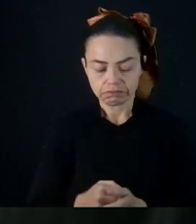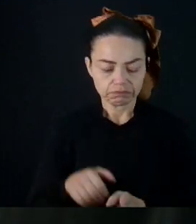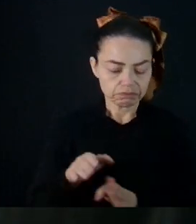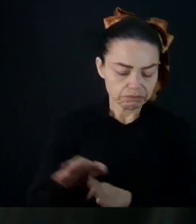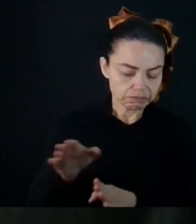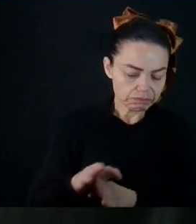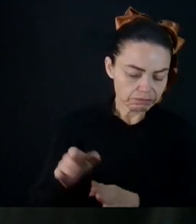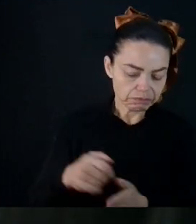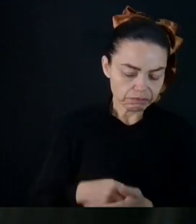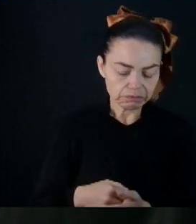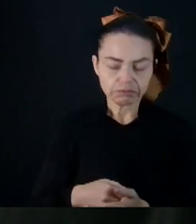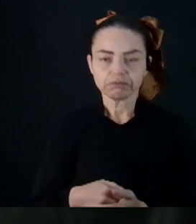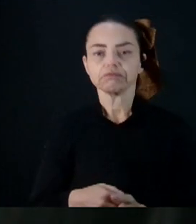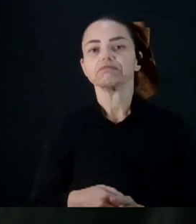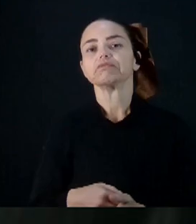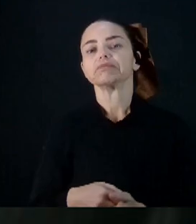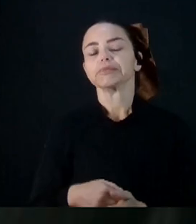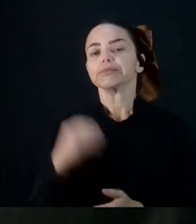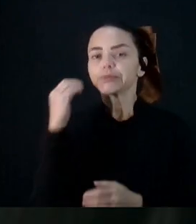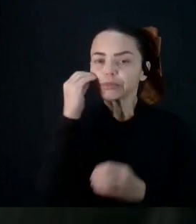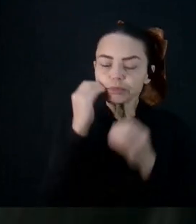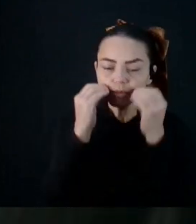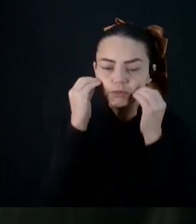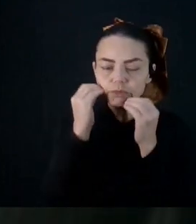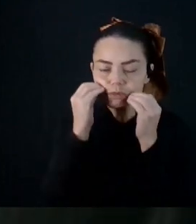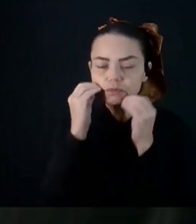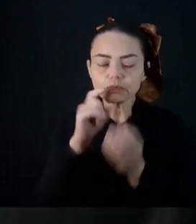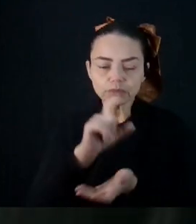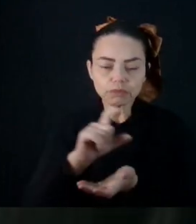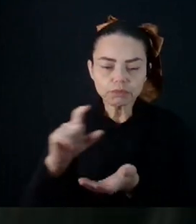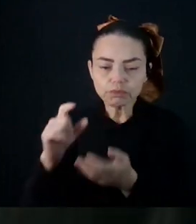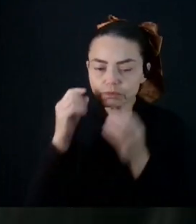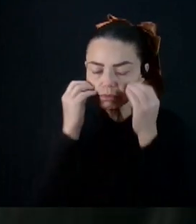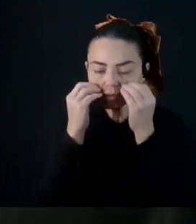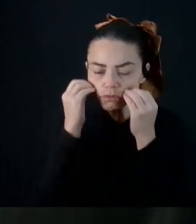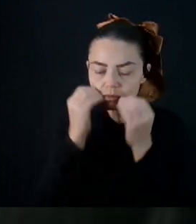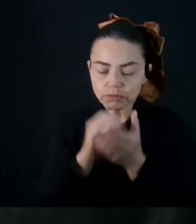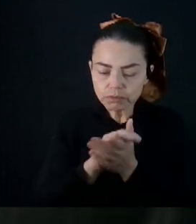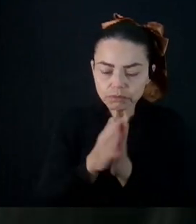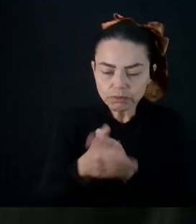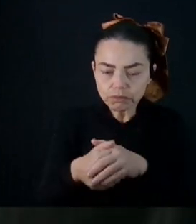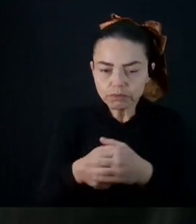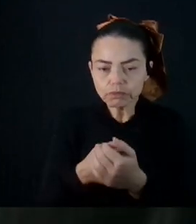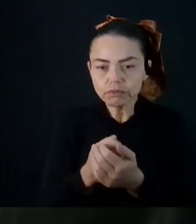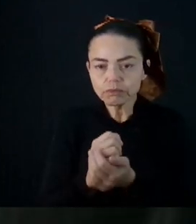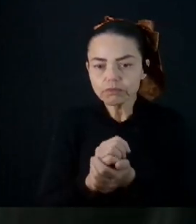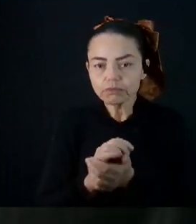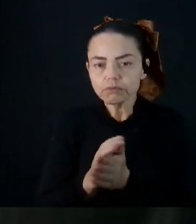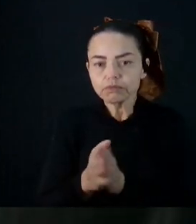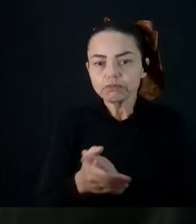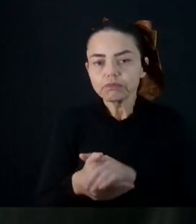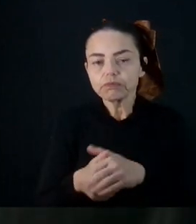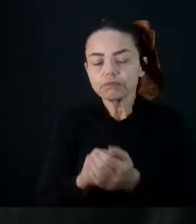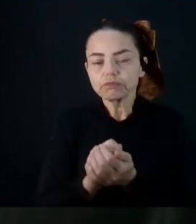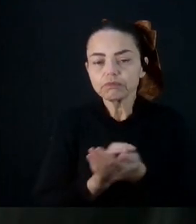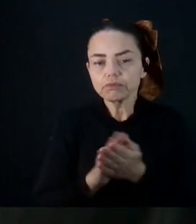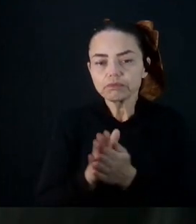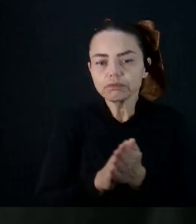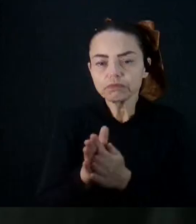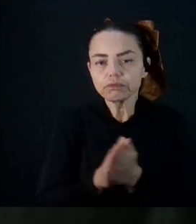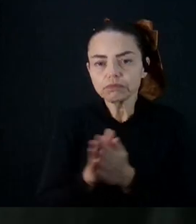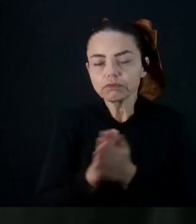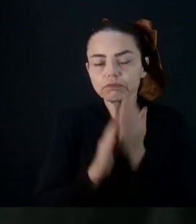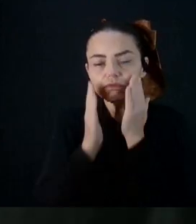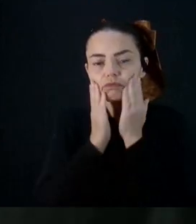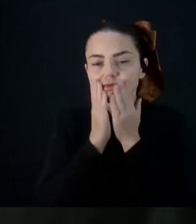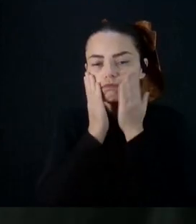fala de cosméticos, é interessante, igual nós falamos aqui agora, o sabonete também é considerado, né, um cosmético, então precisa cuidar